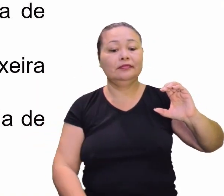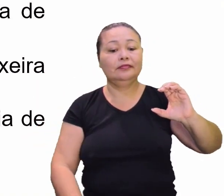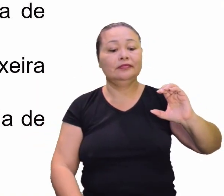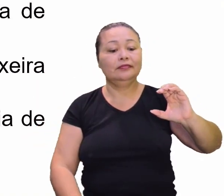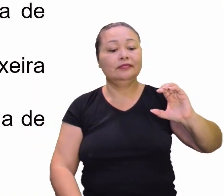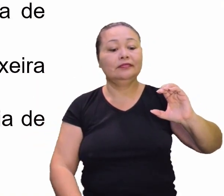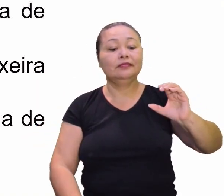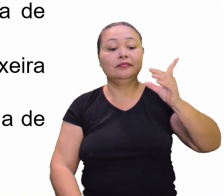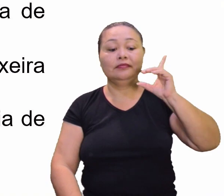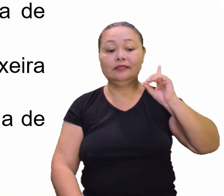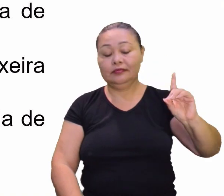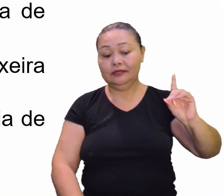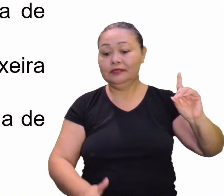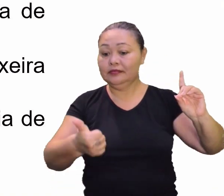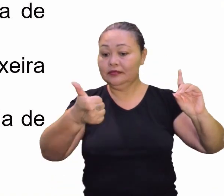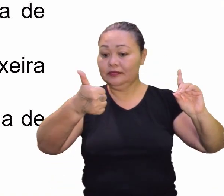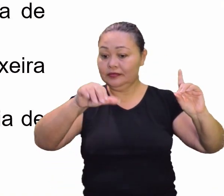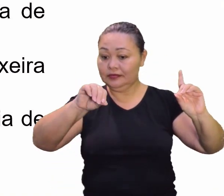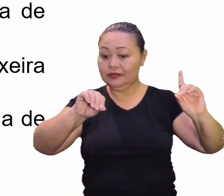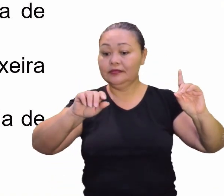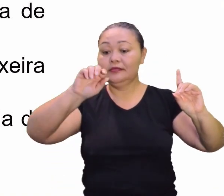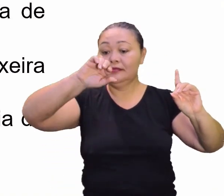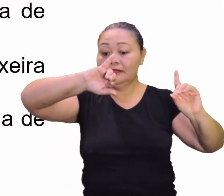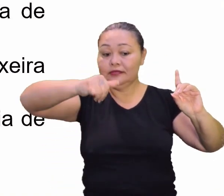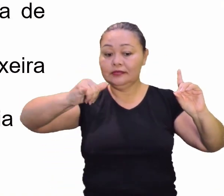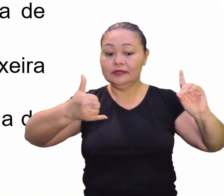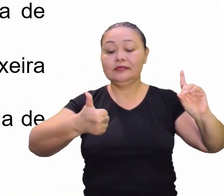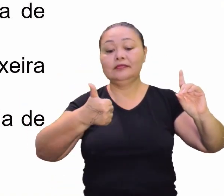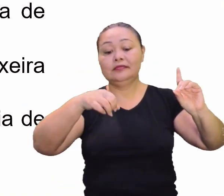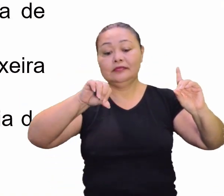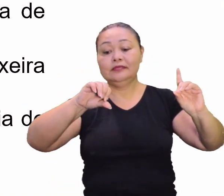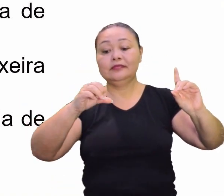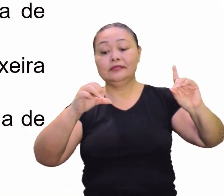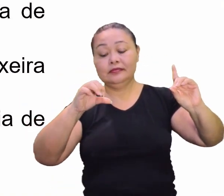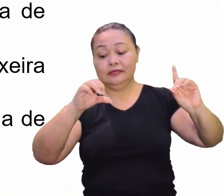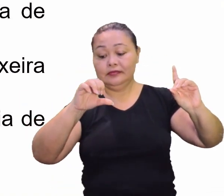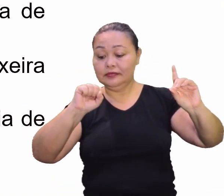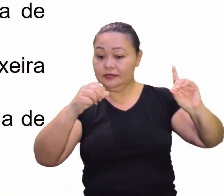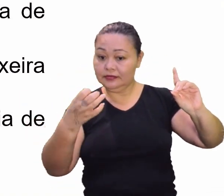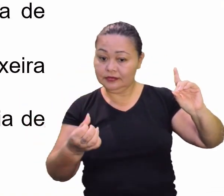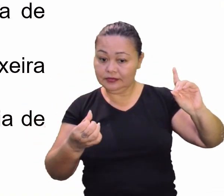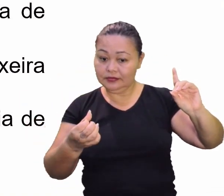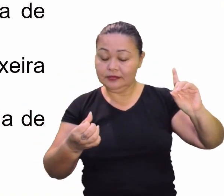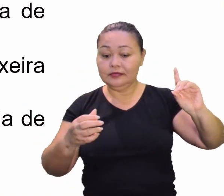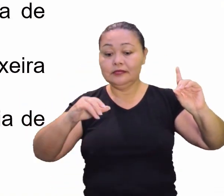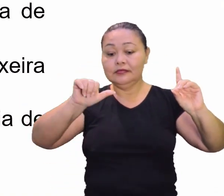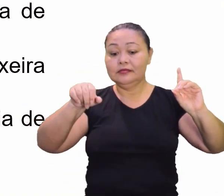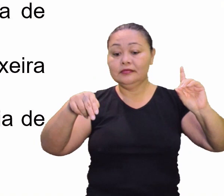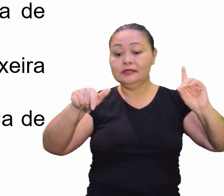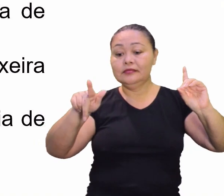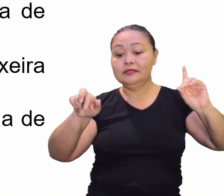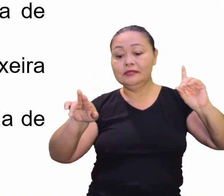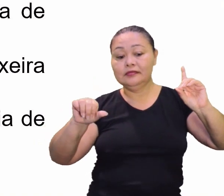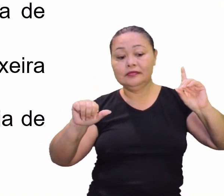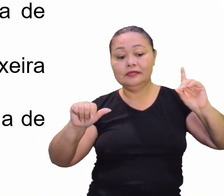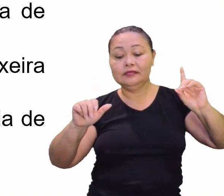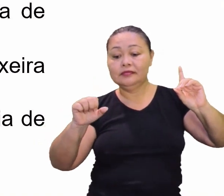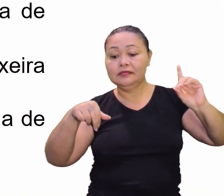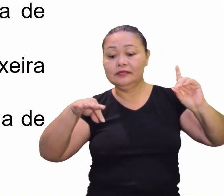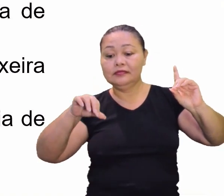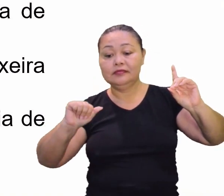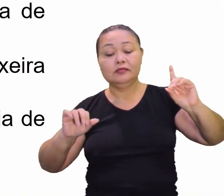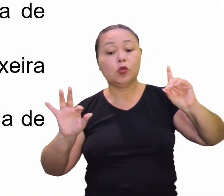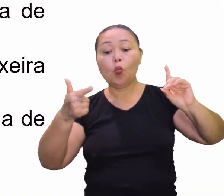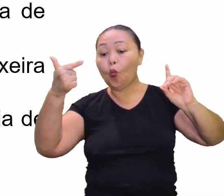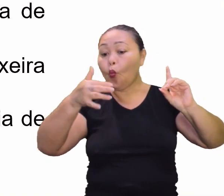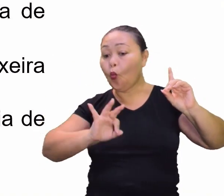Jorge Teixeira. D. 10 de janeiro de 86 e o governador era Jerônimo Garcia de